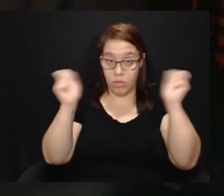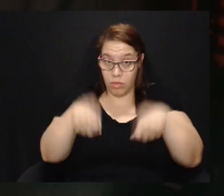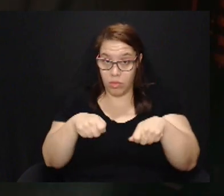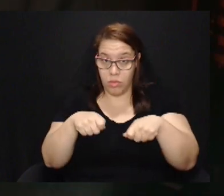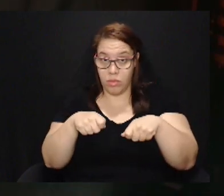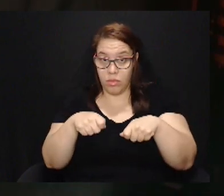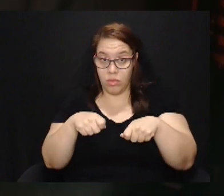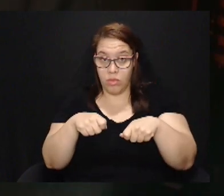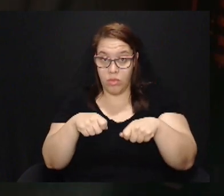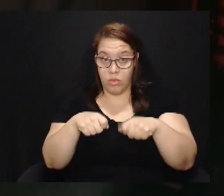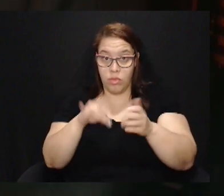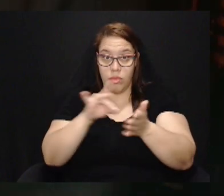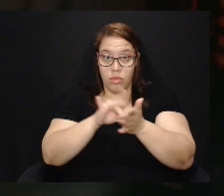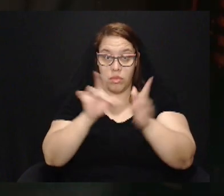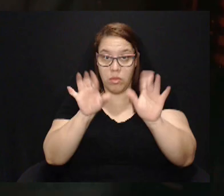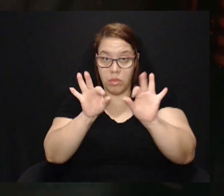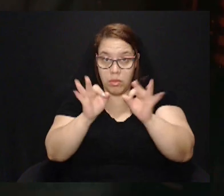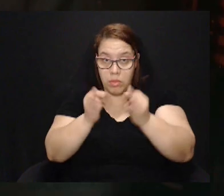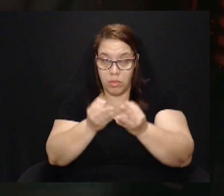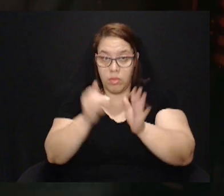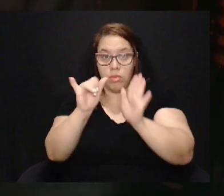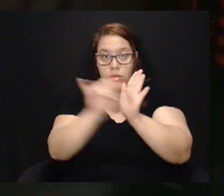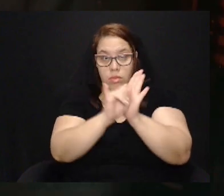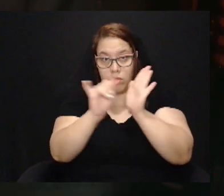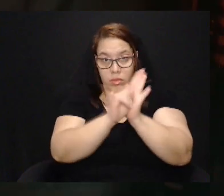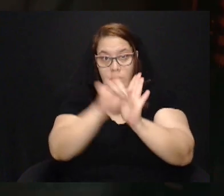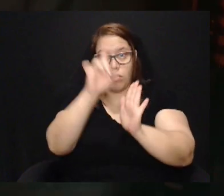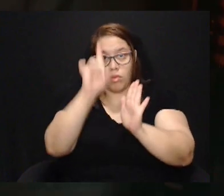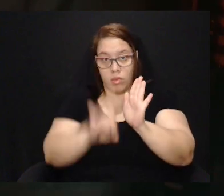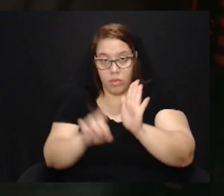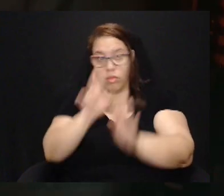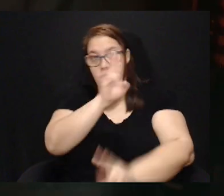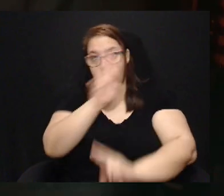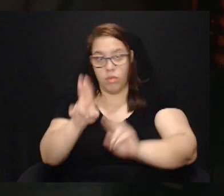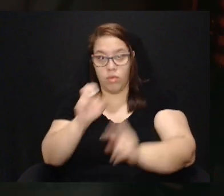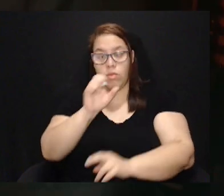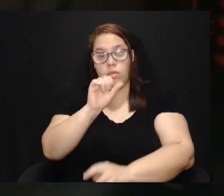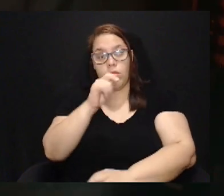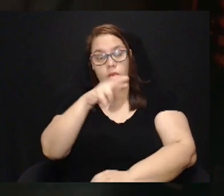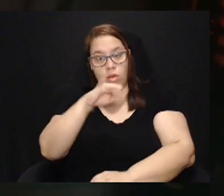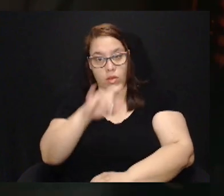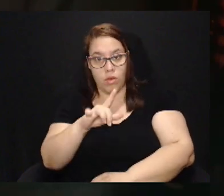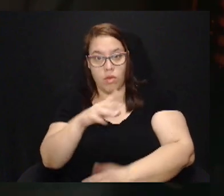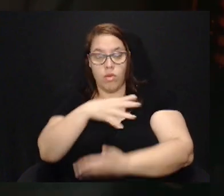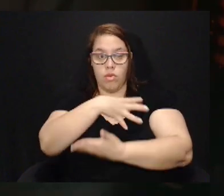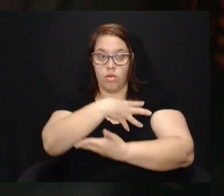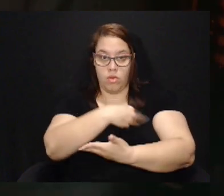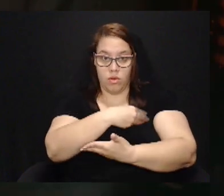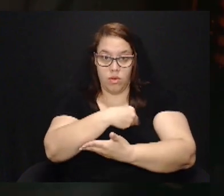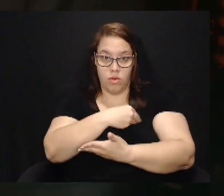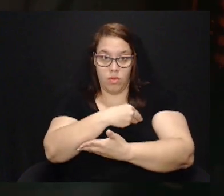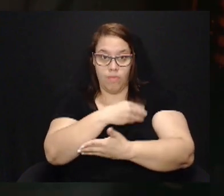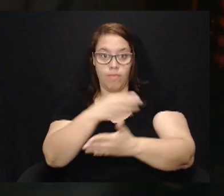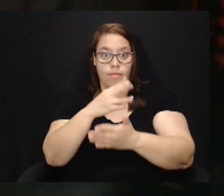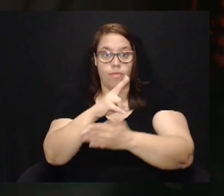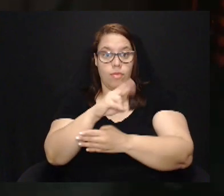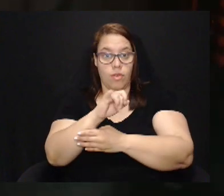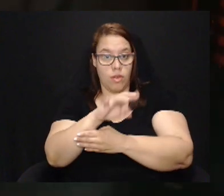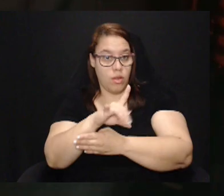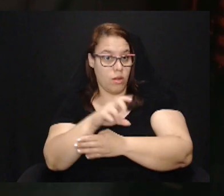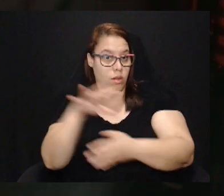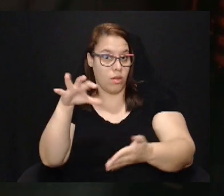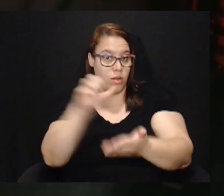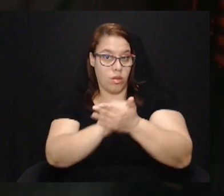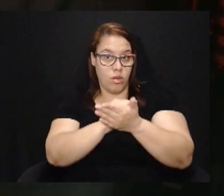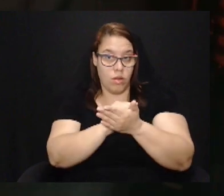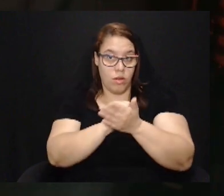exigências mínimas do edital, direitos como nome social e amamentação, e veda concurso apenas para cadastro de